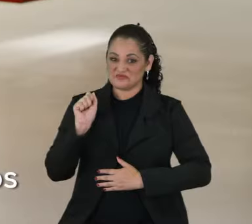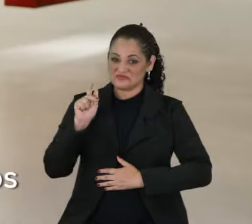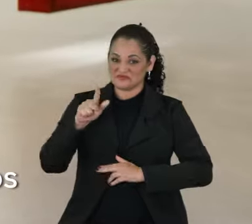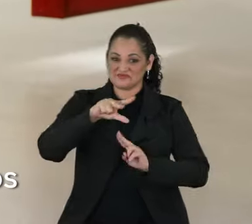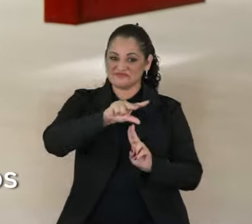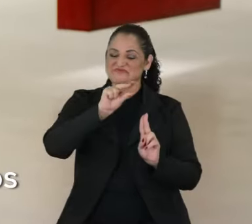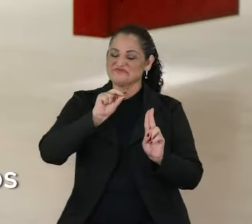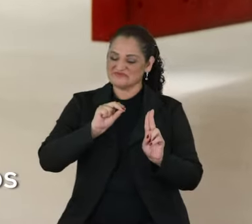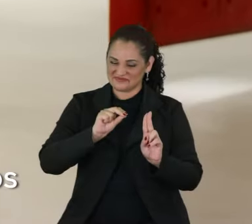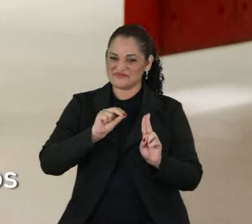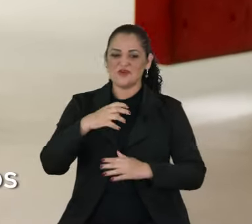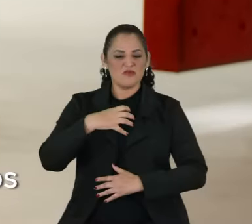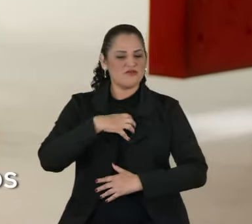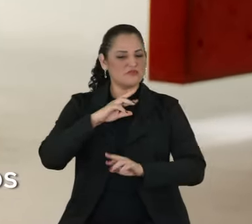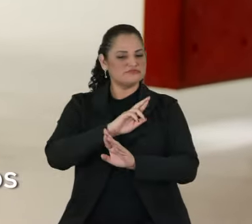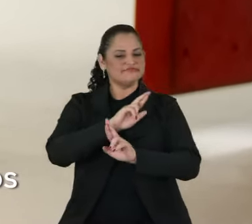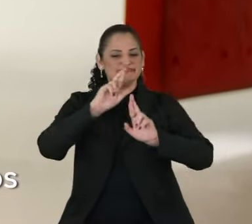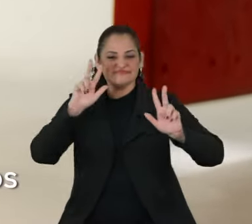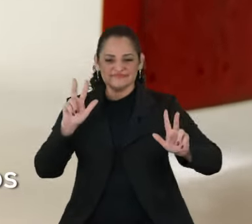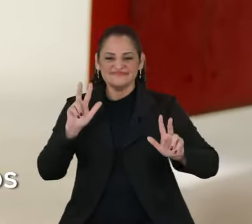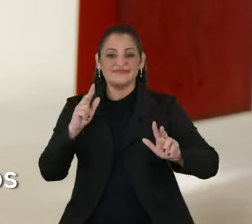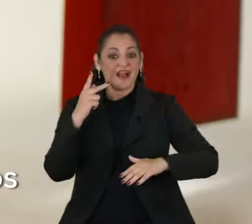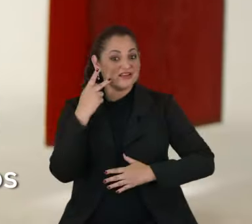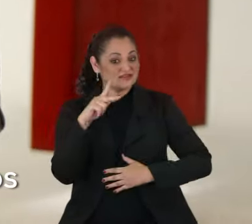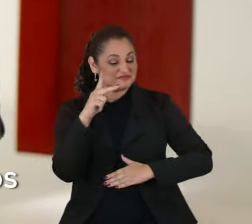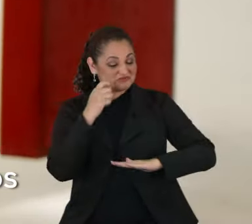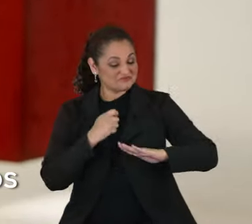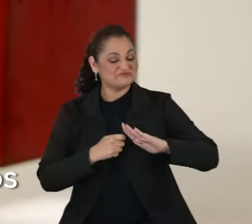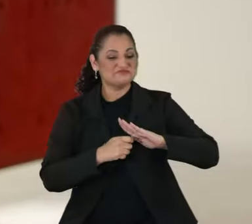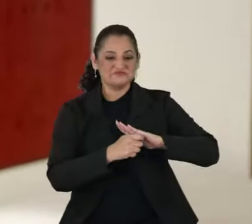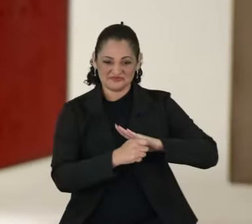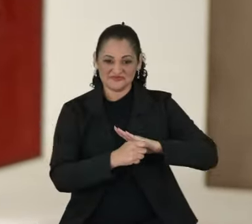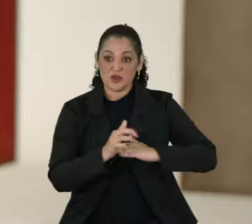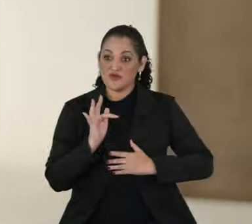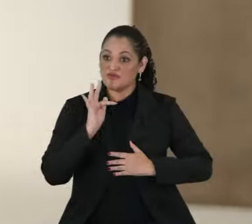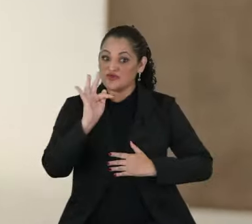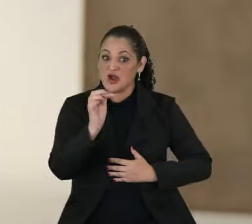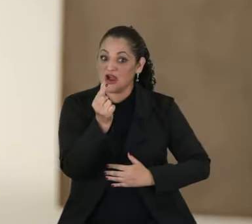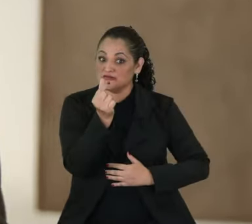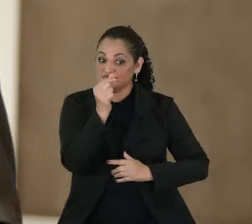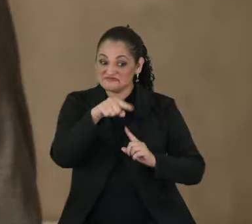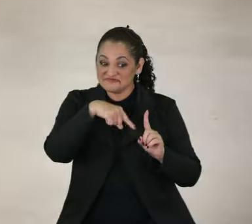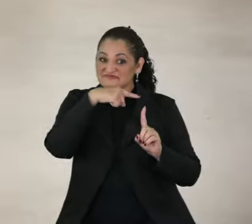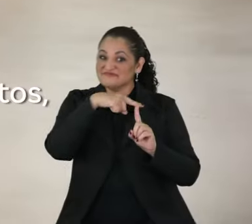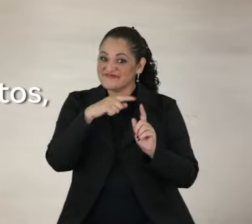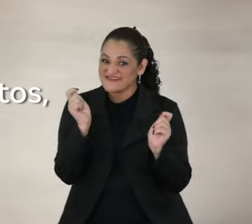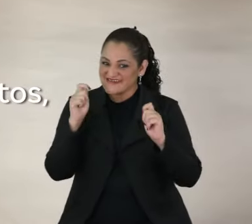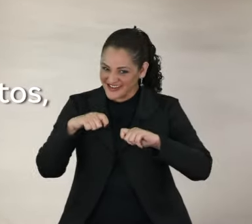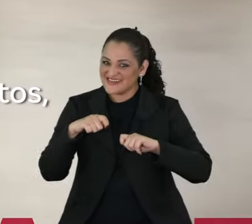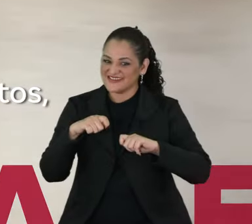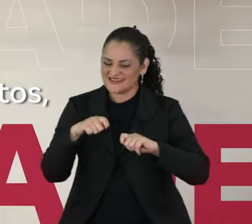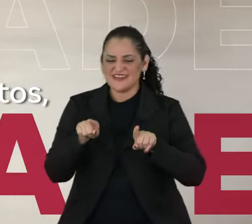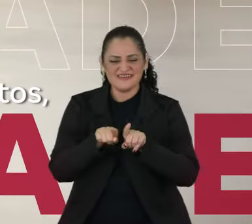de previdência Bradesco é uma forma de você diversificar os seus investimentos para ter uma renda adicional lá na frente. Isso sem